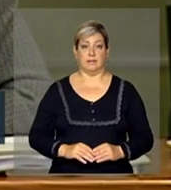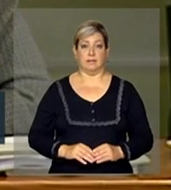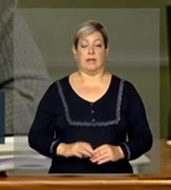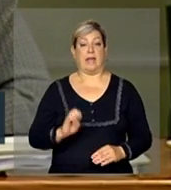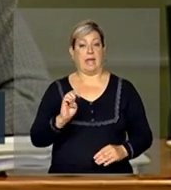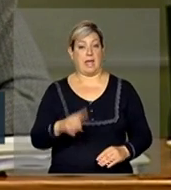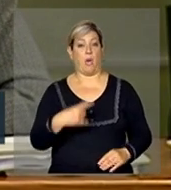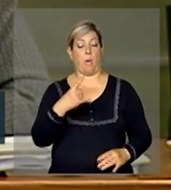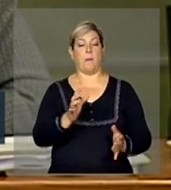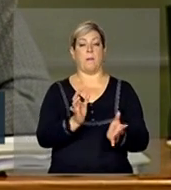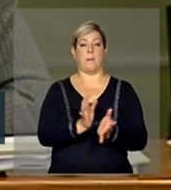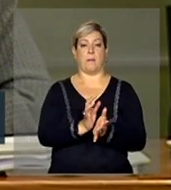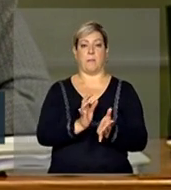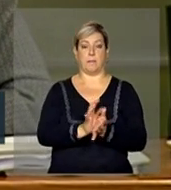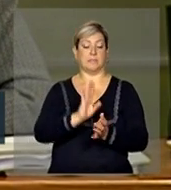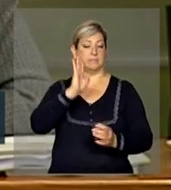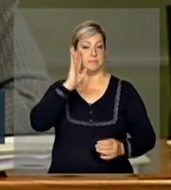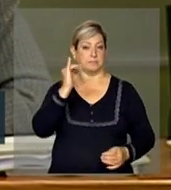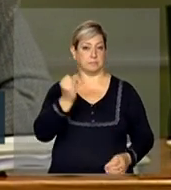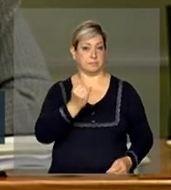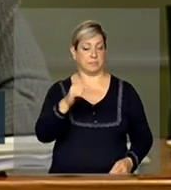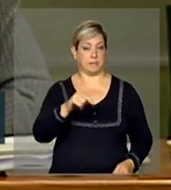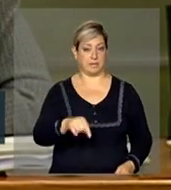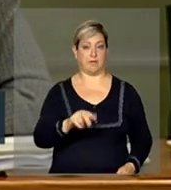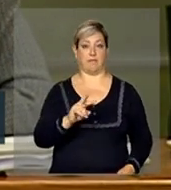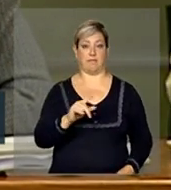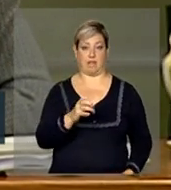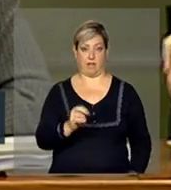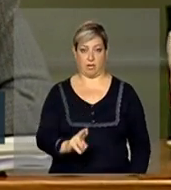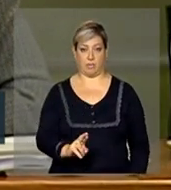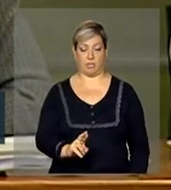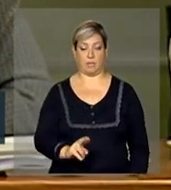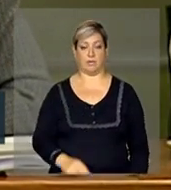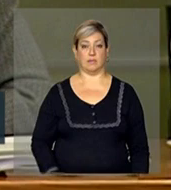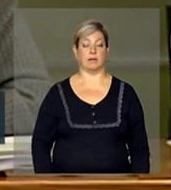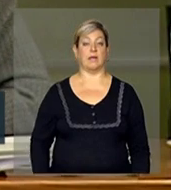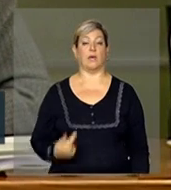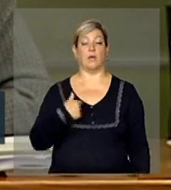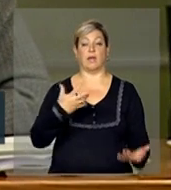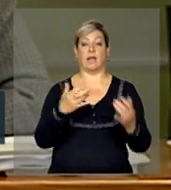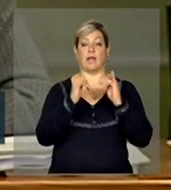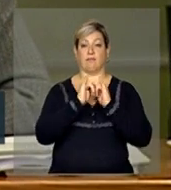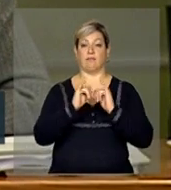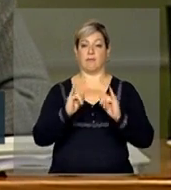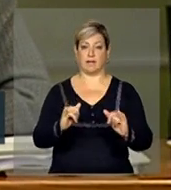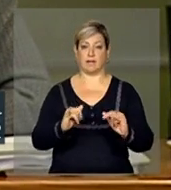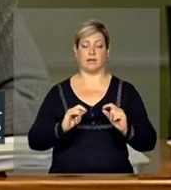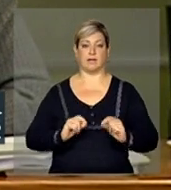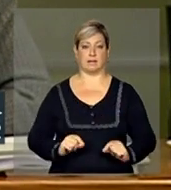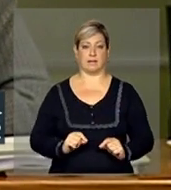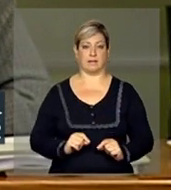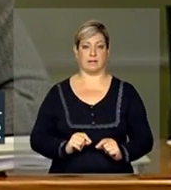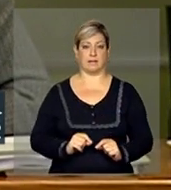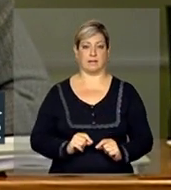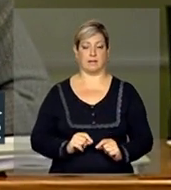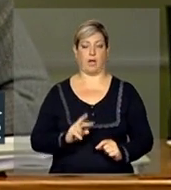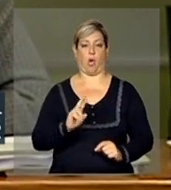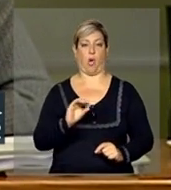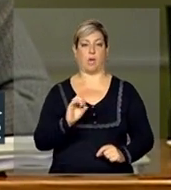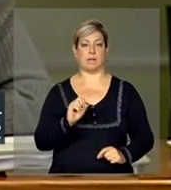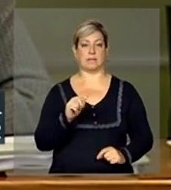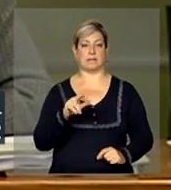É uma parte substancial deste valor. E queria dizer,